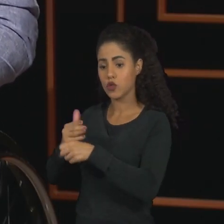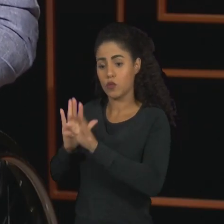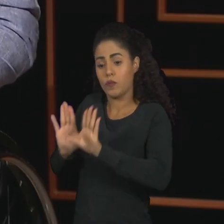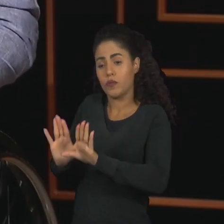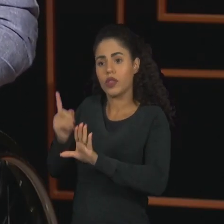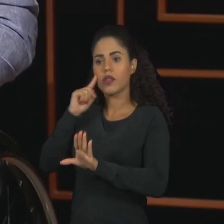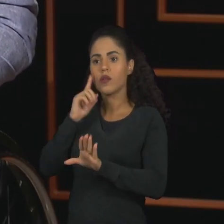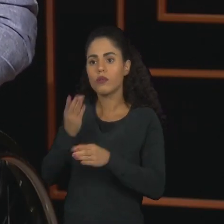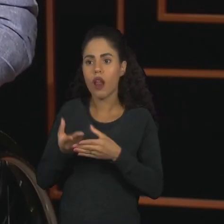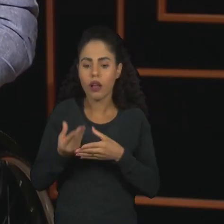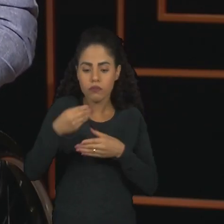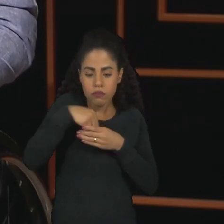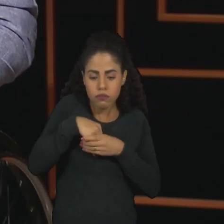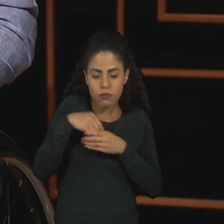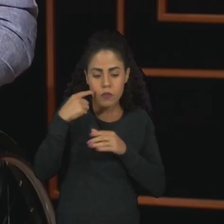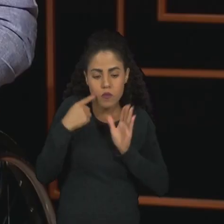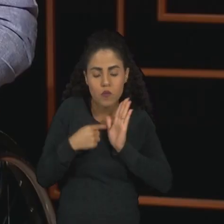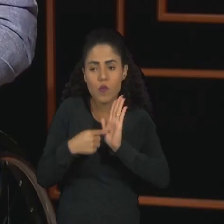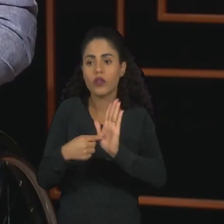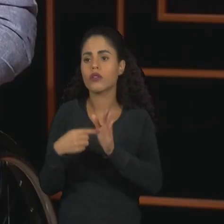dizer, no fundo,